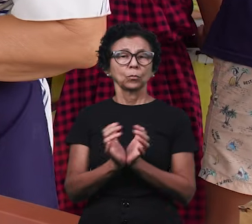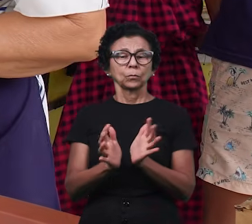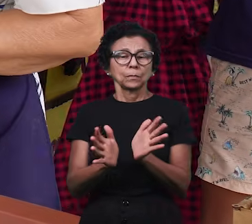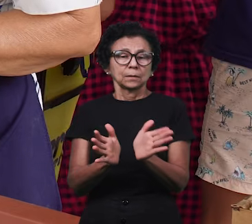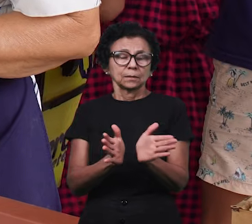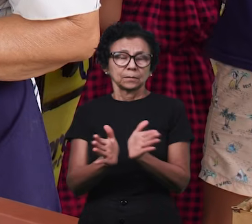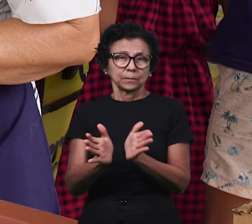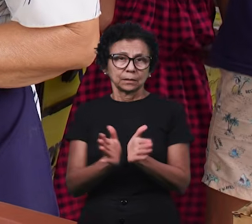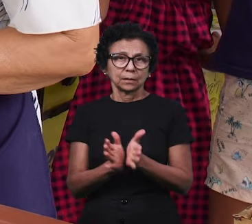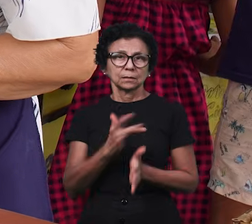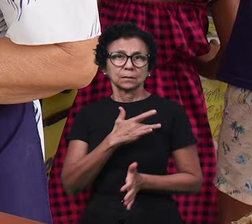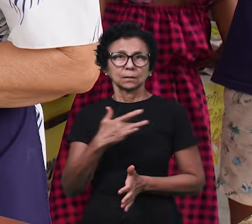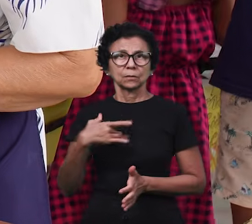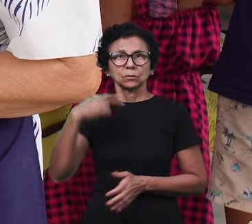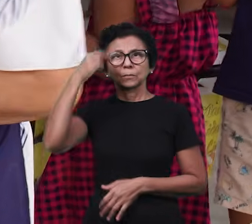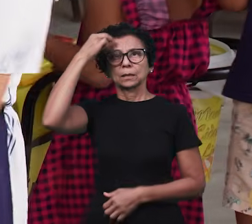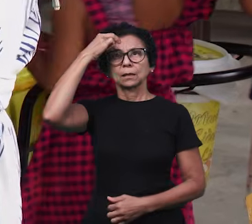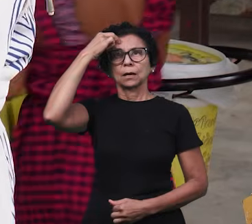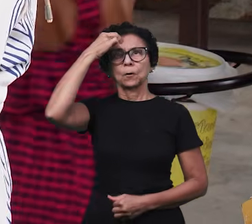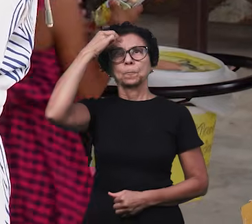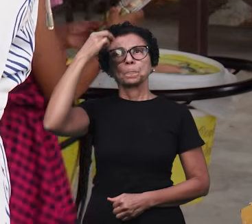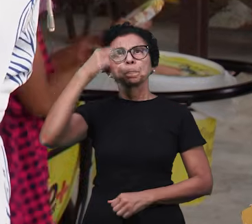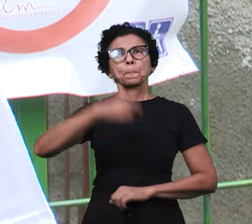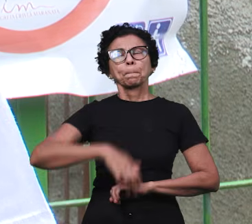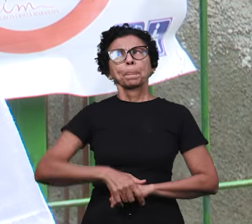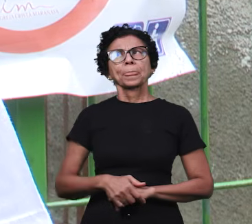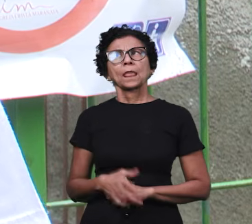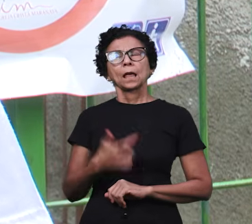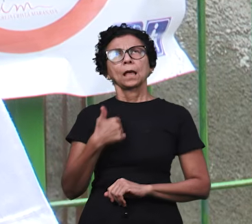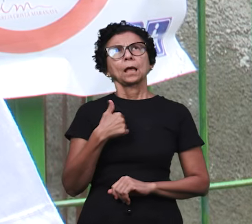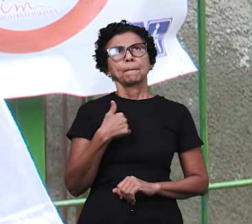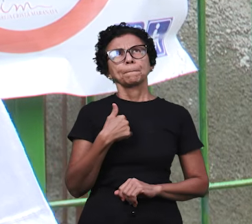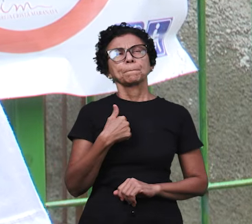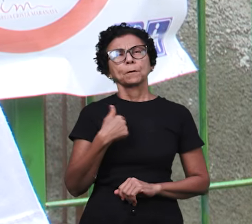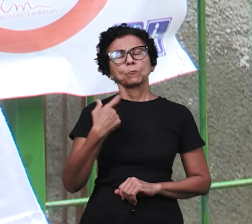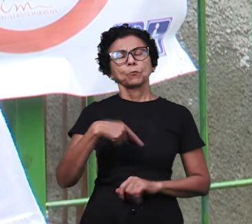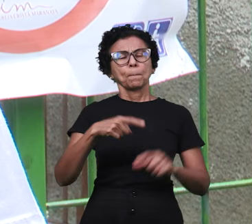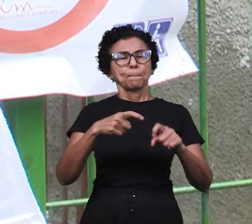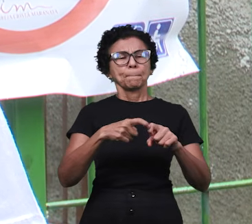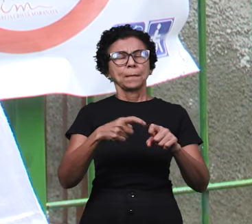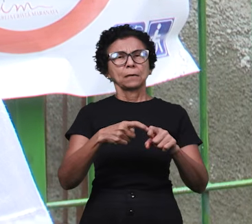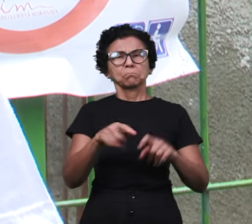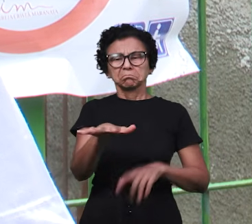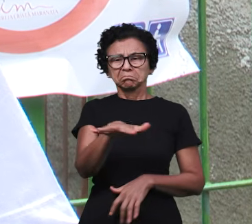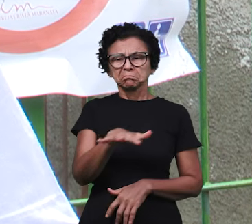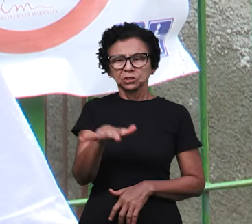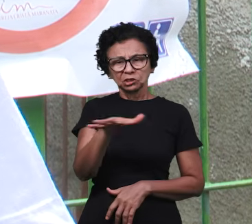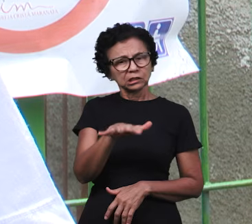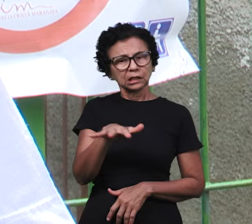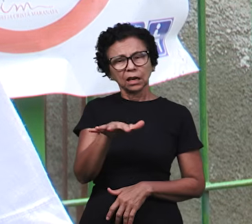para a acessibilidade e a saúde mental. Eu fiz para a clínica geral, né?